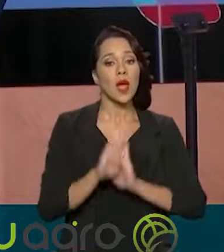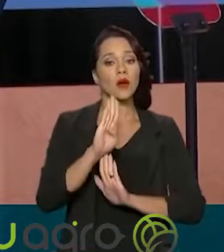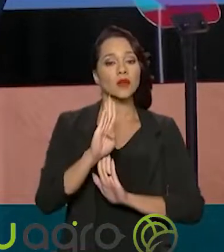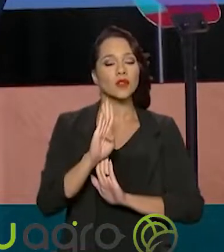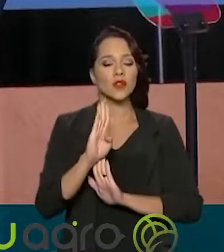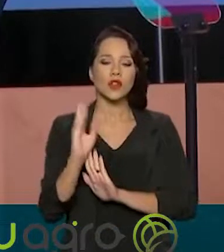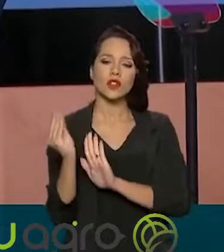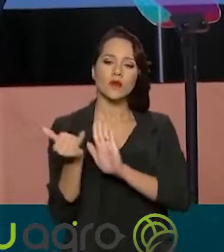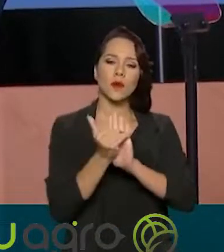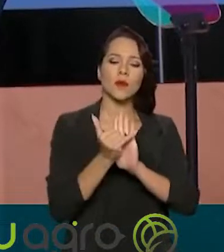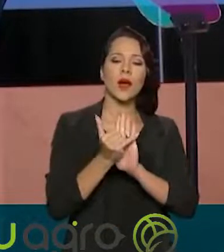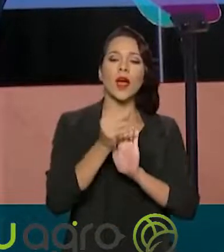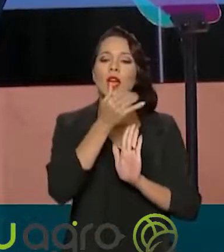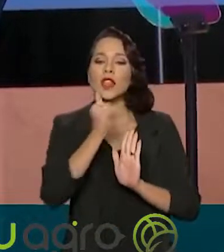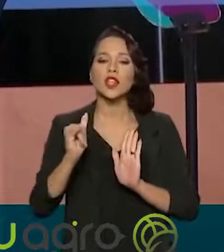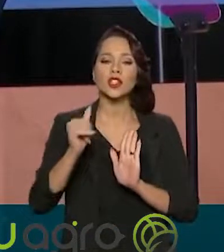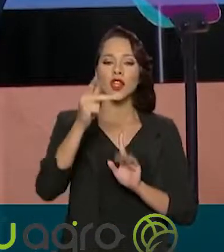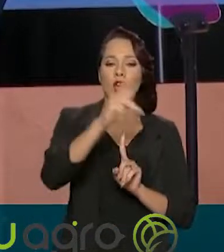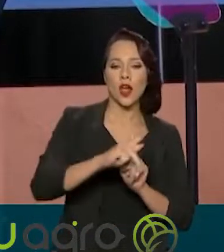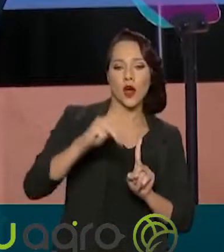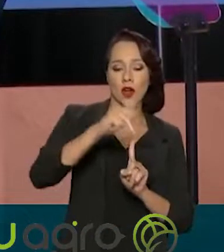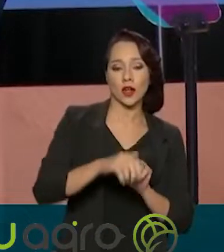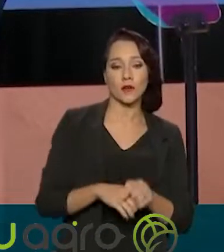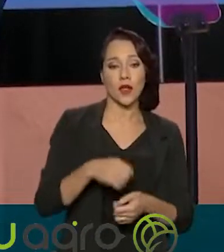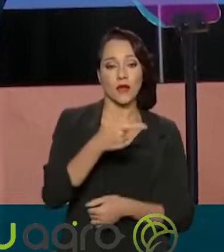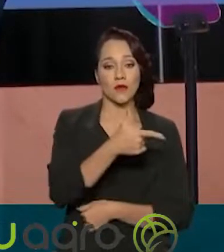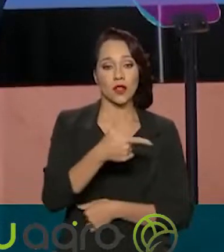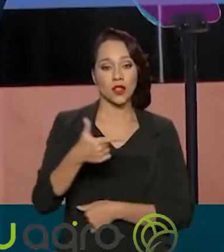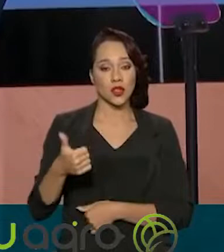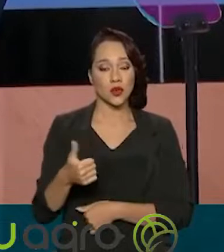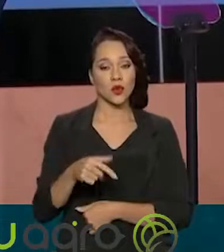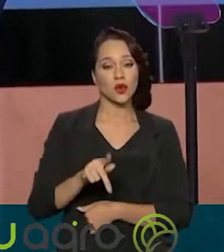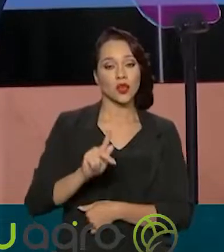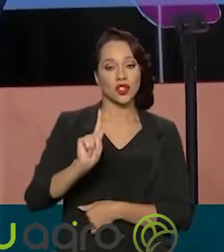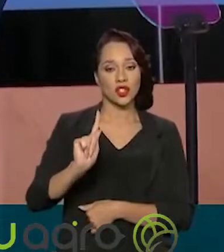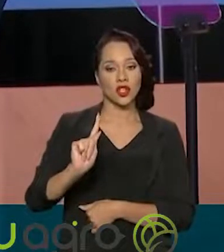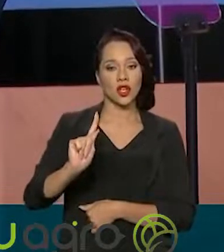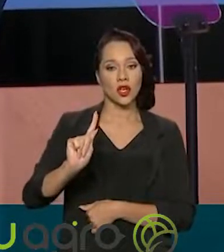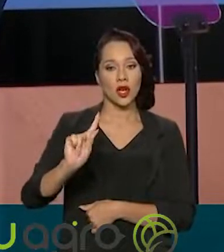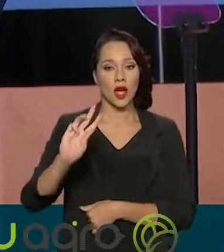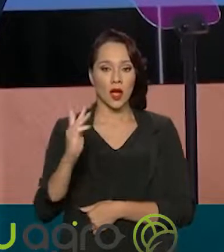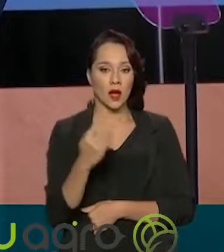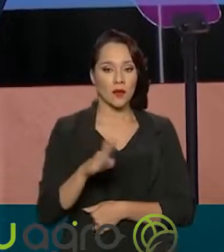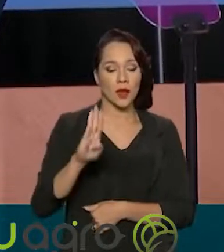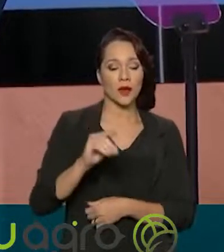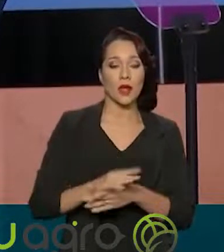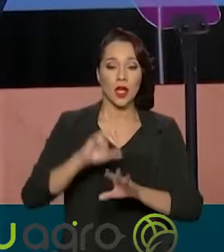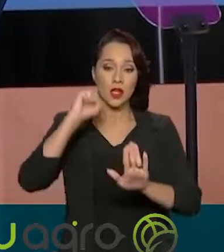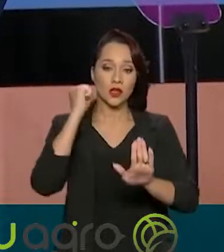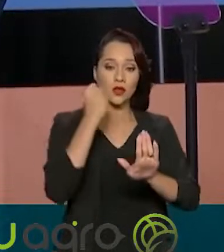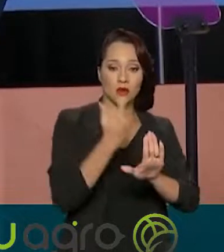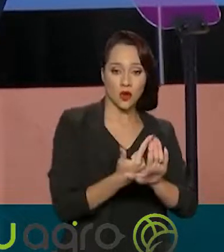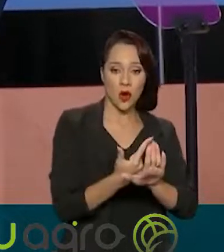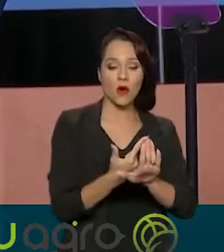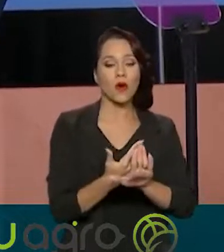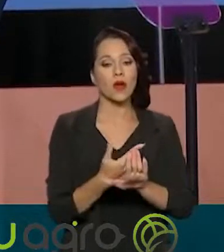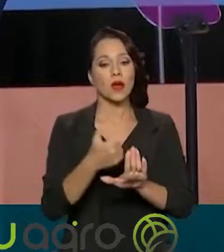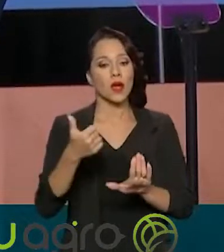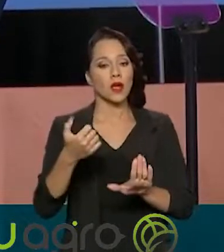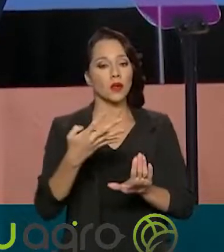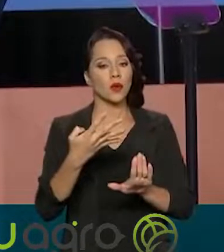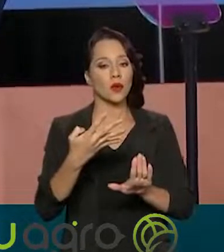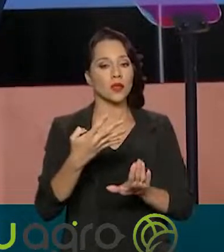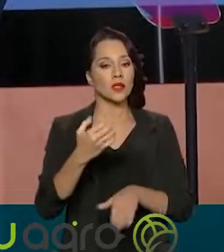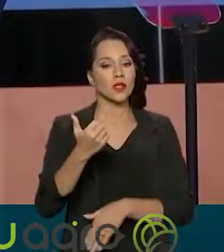instalação de energia eólica, 21 gigawatts, e solar, 14 gigawatts.